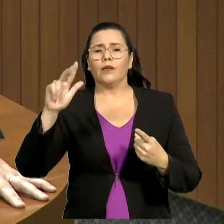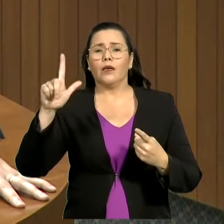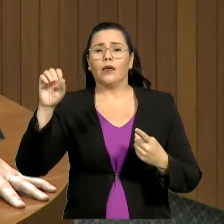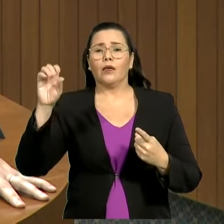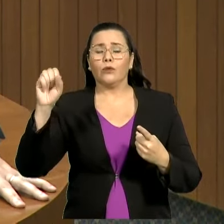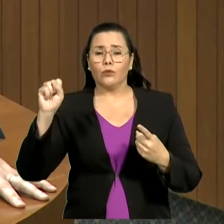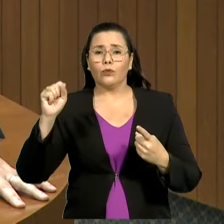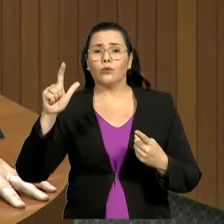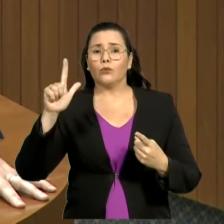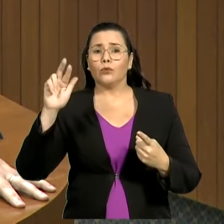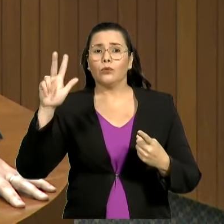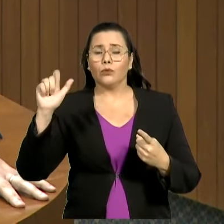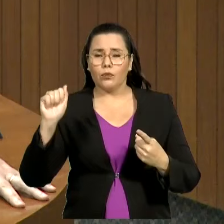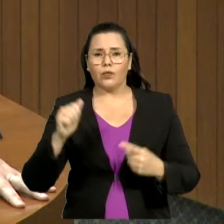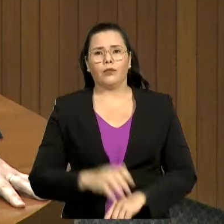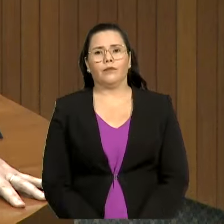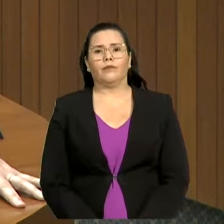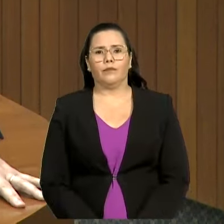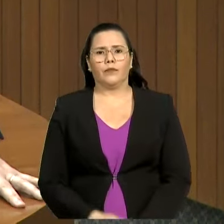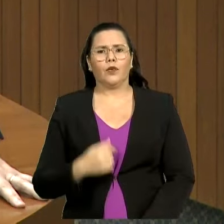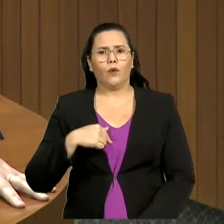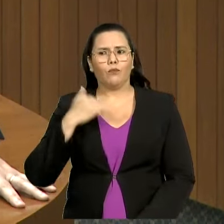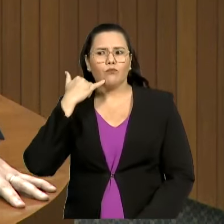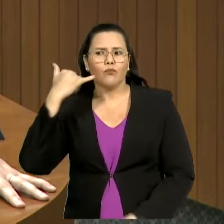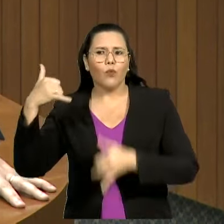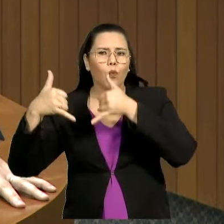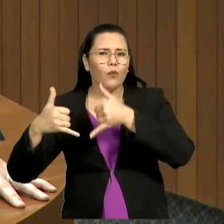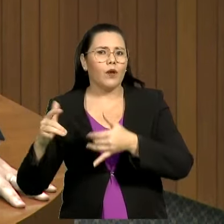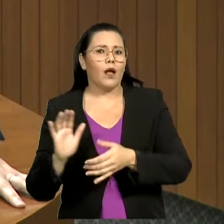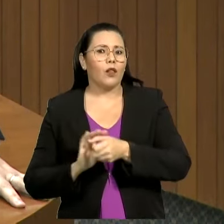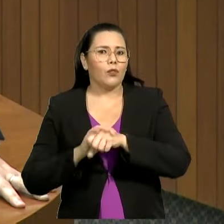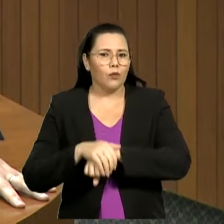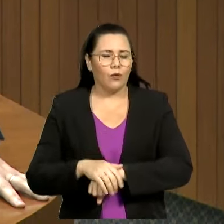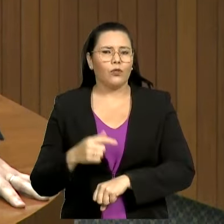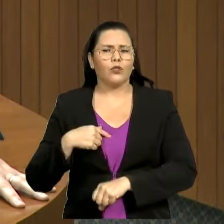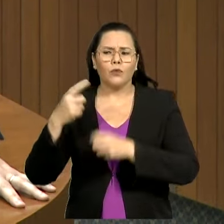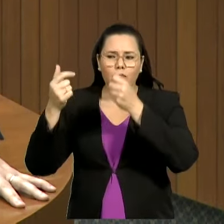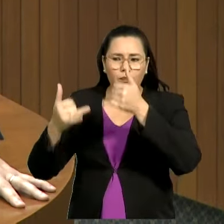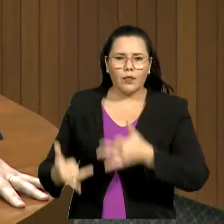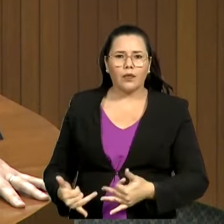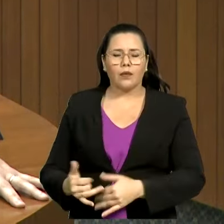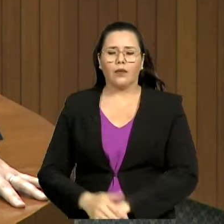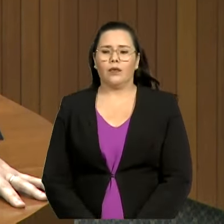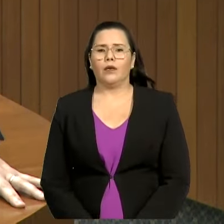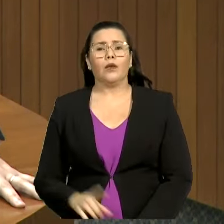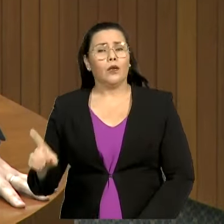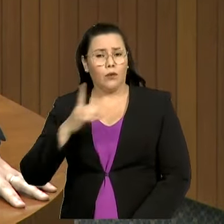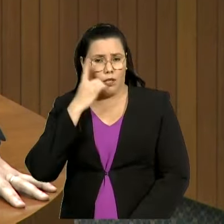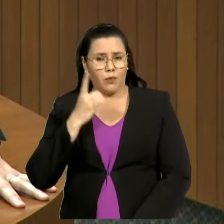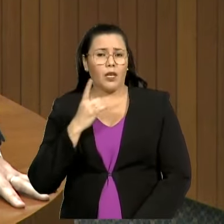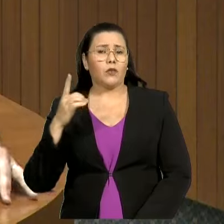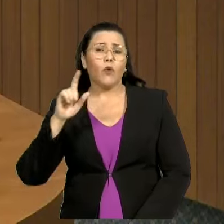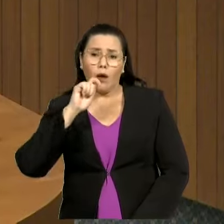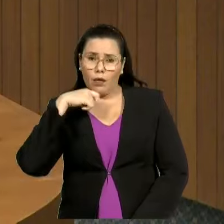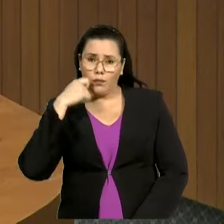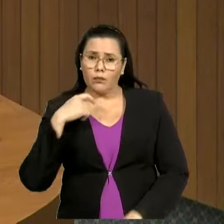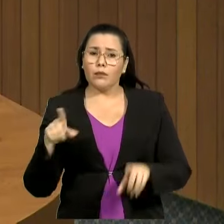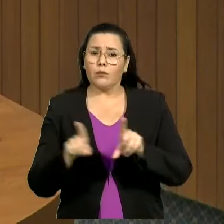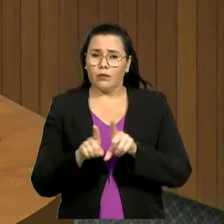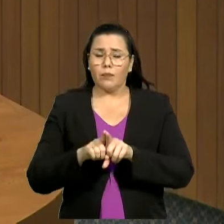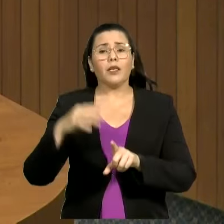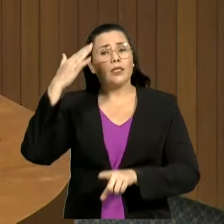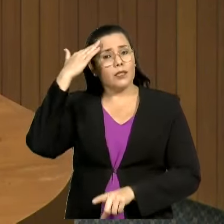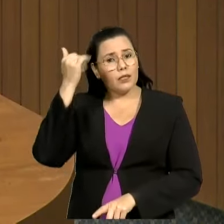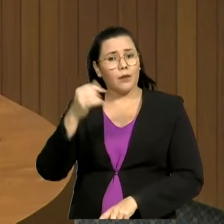na noite do dia 2, liguei ao deputado, expliquei a decisão. Deputado Carlos Lula, que é advogado também, constitucionalista